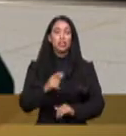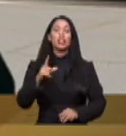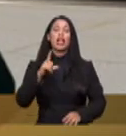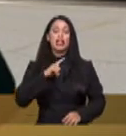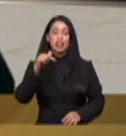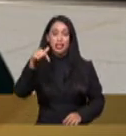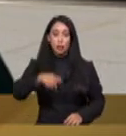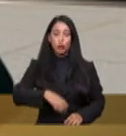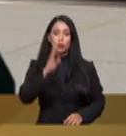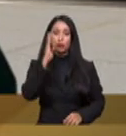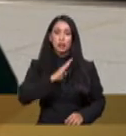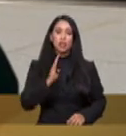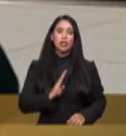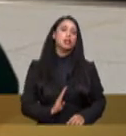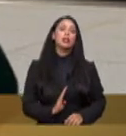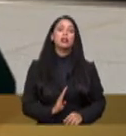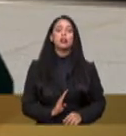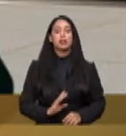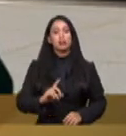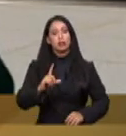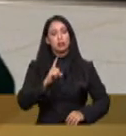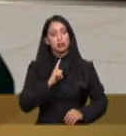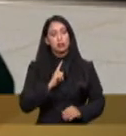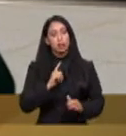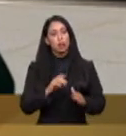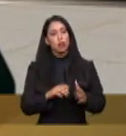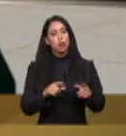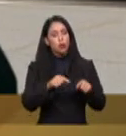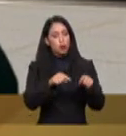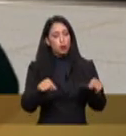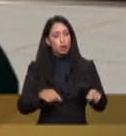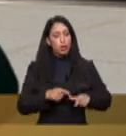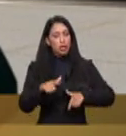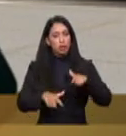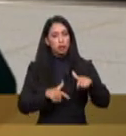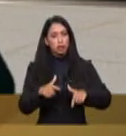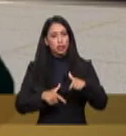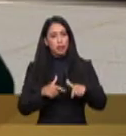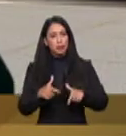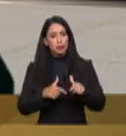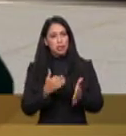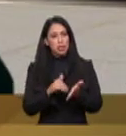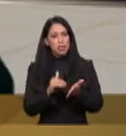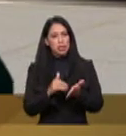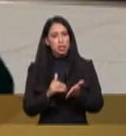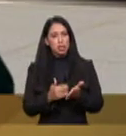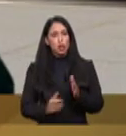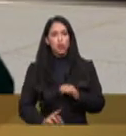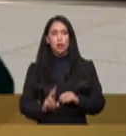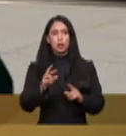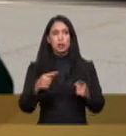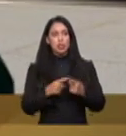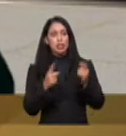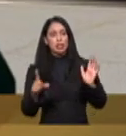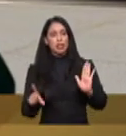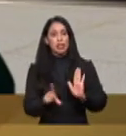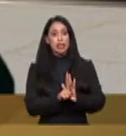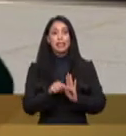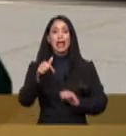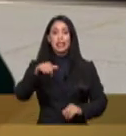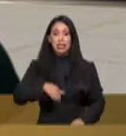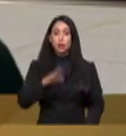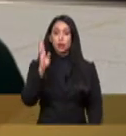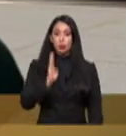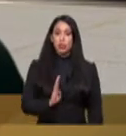ou com sua filial, sucursal, escritório, estabelecimento ou representante legalmente estabelecido no